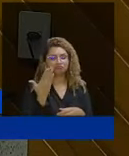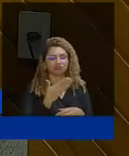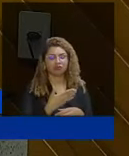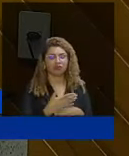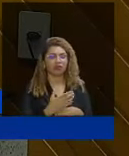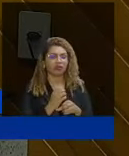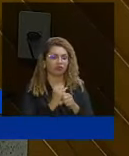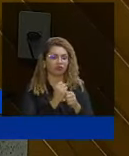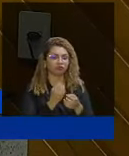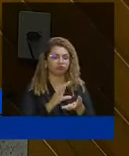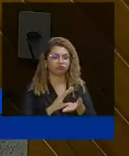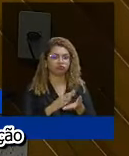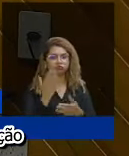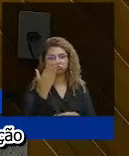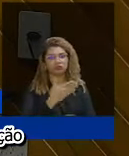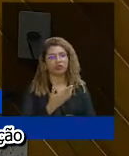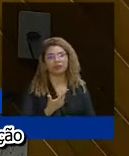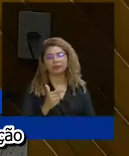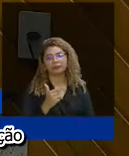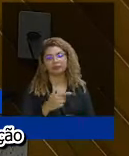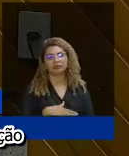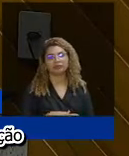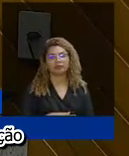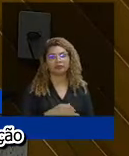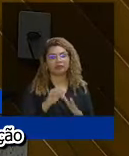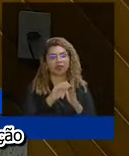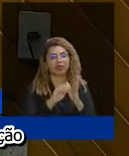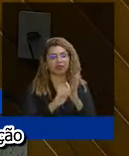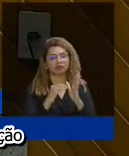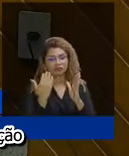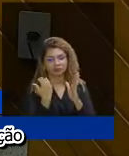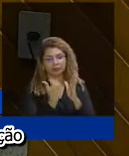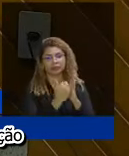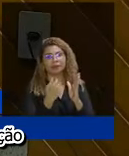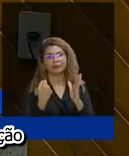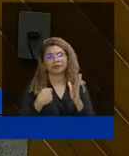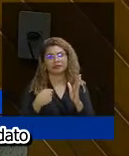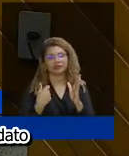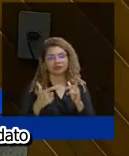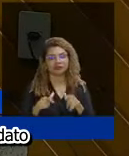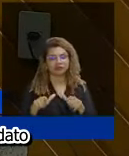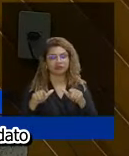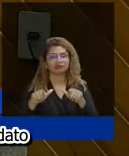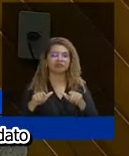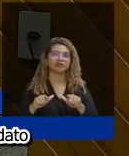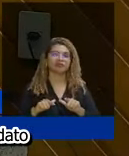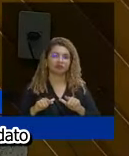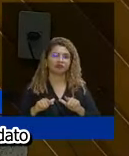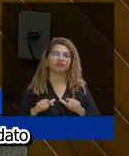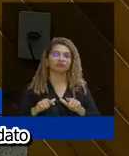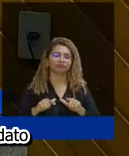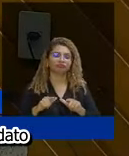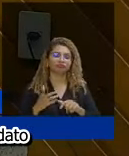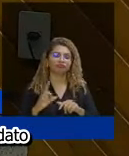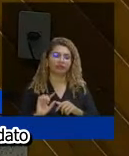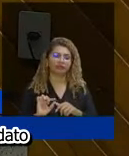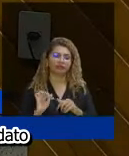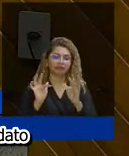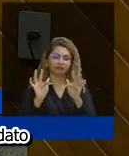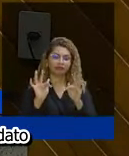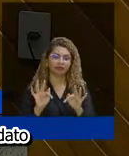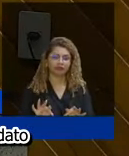resolução do TSE 23.607, impede a obtenção da quitação, da certidão de quitação eleitoral até o final da legislatura ao